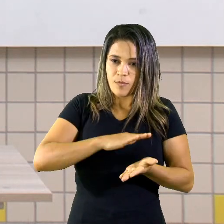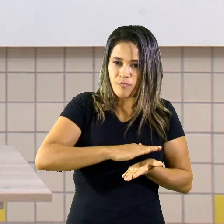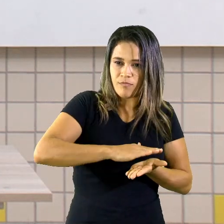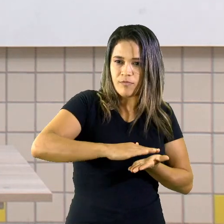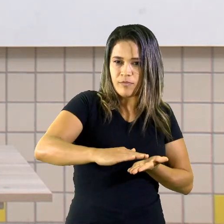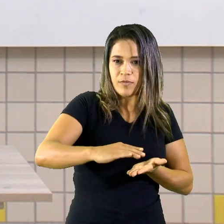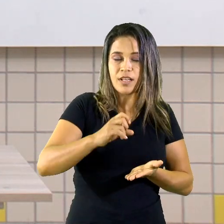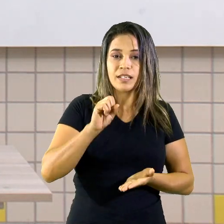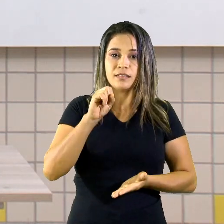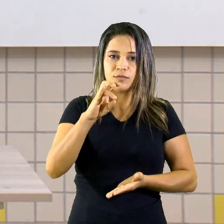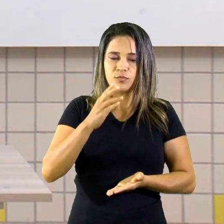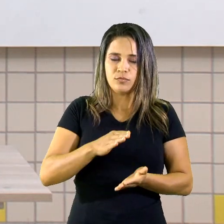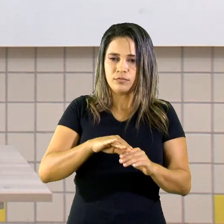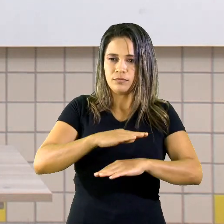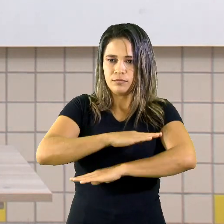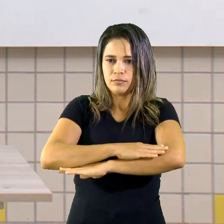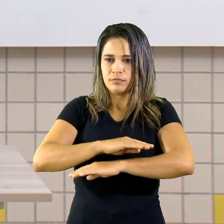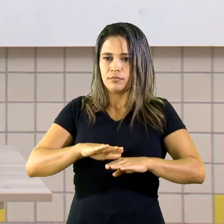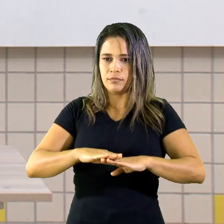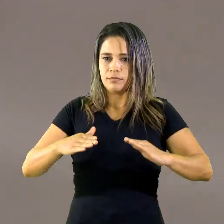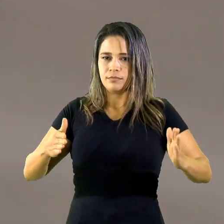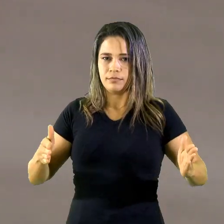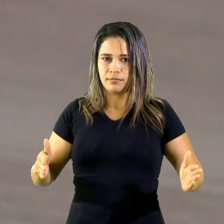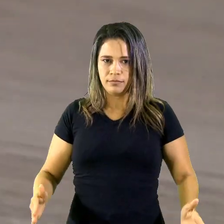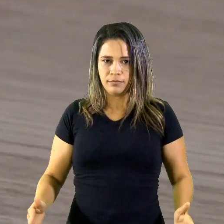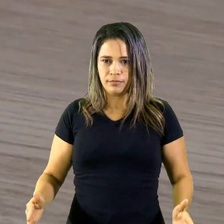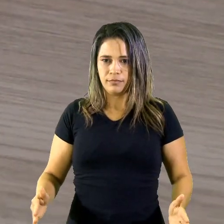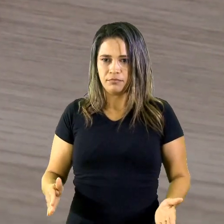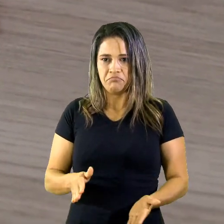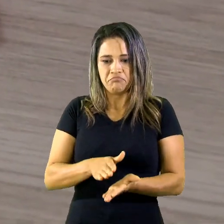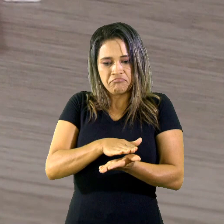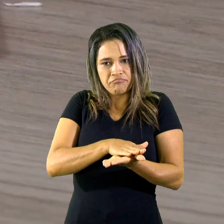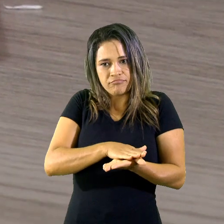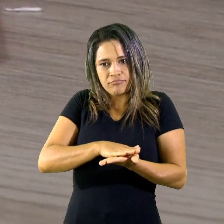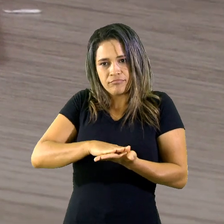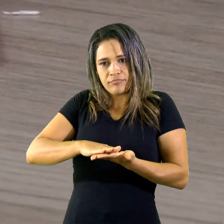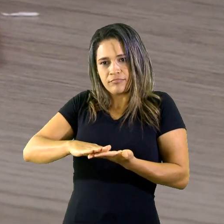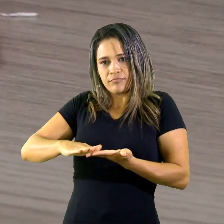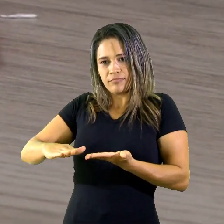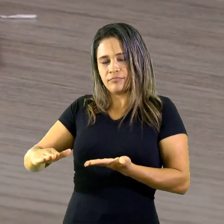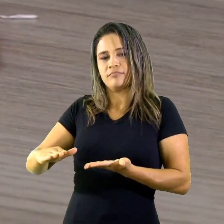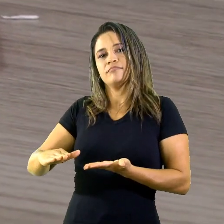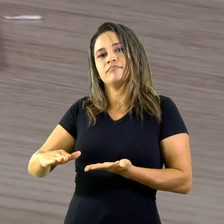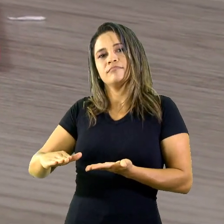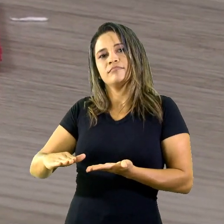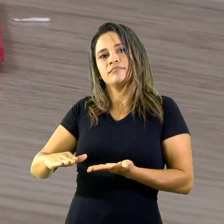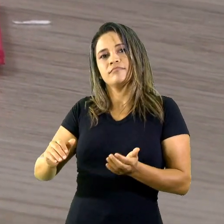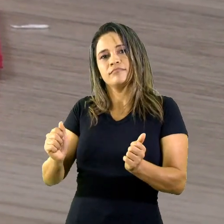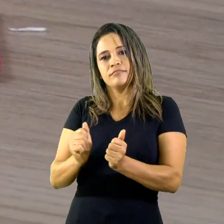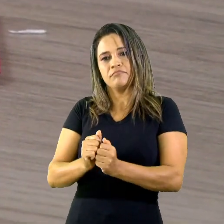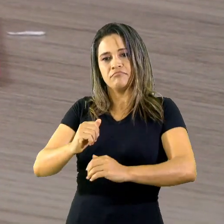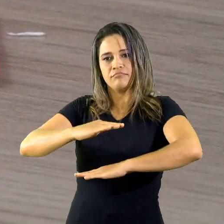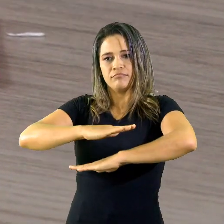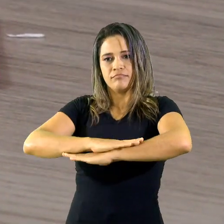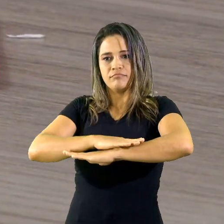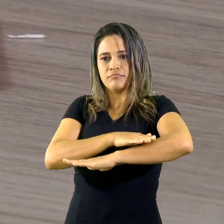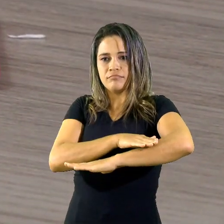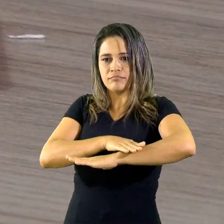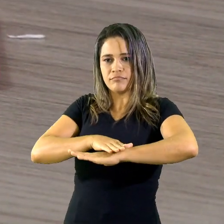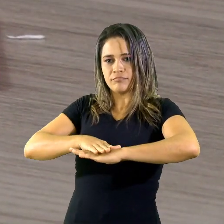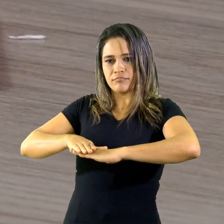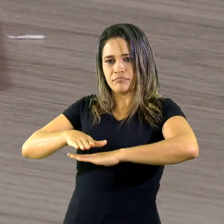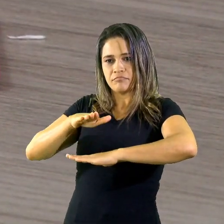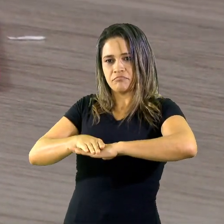mesa, ela vai acompanhar a mesa, que também é plana, né? Ela não